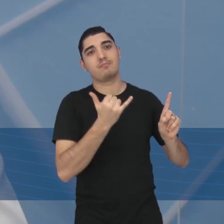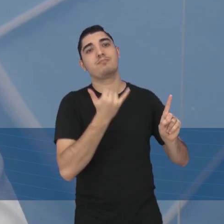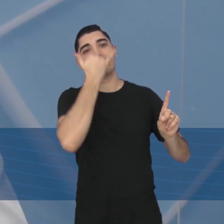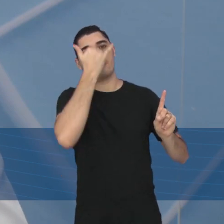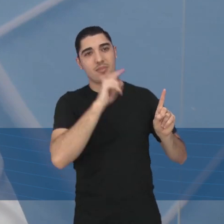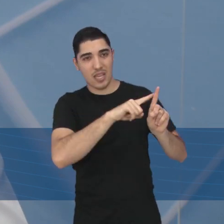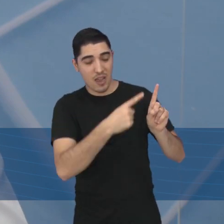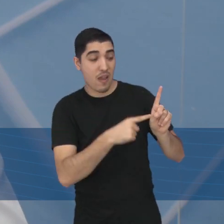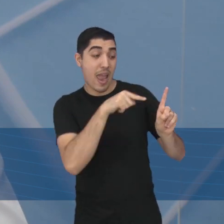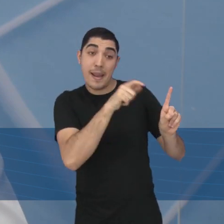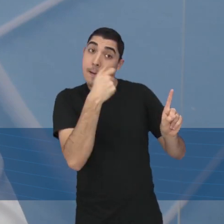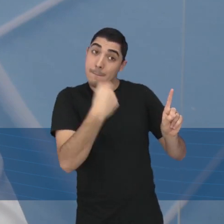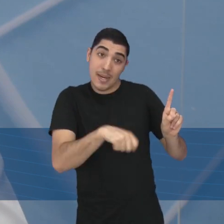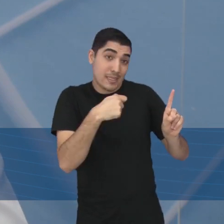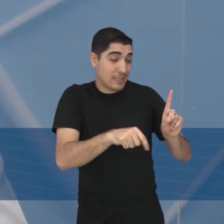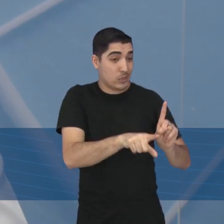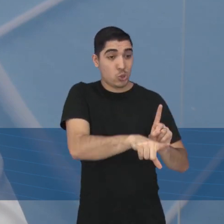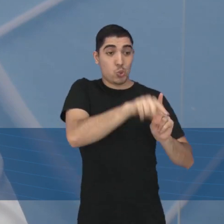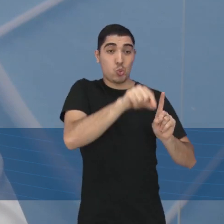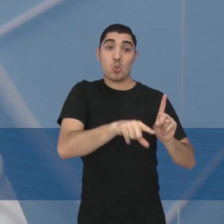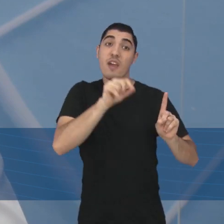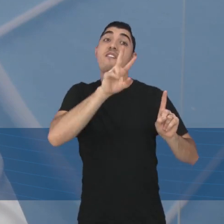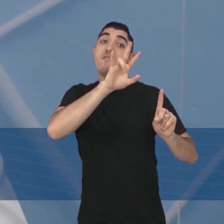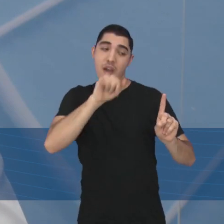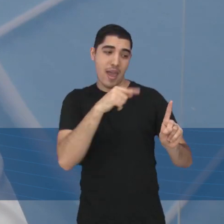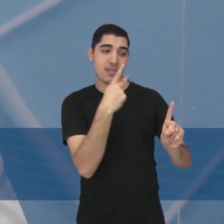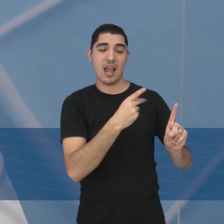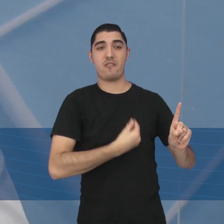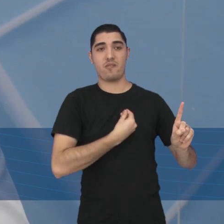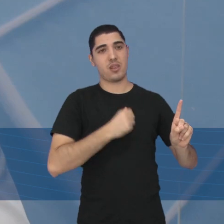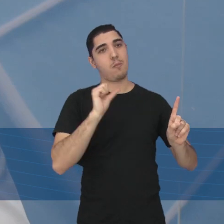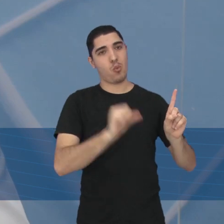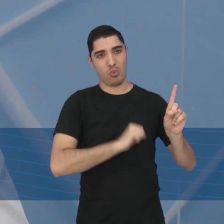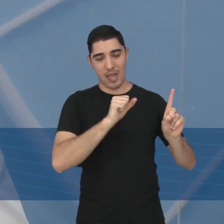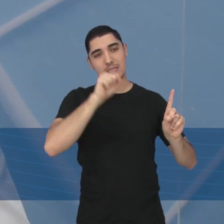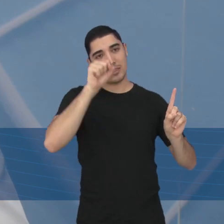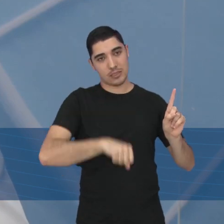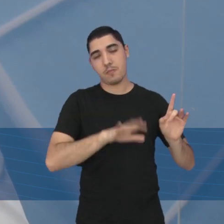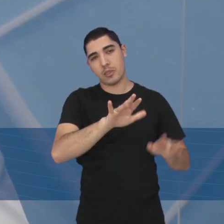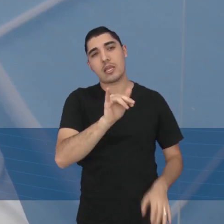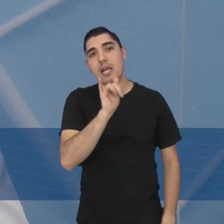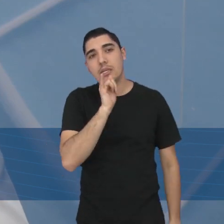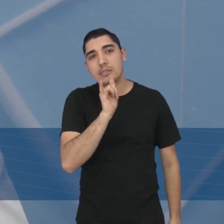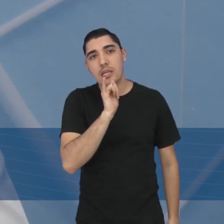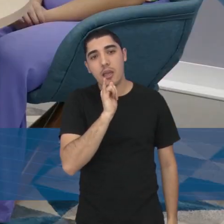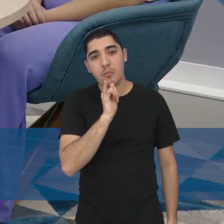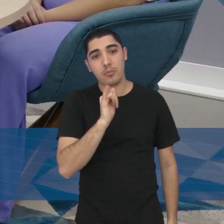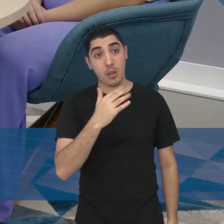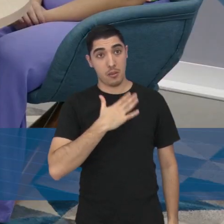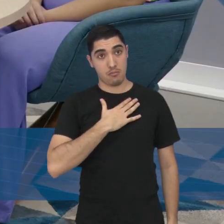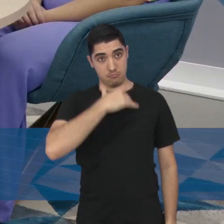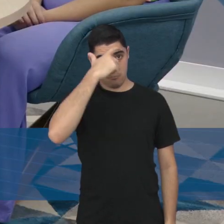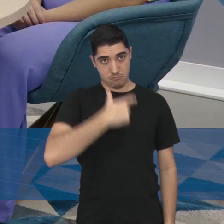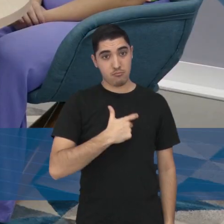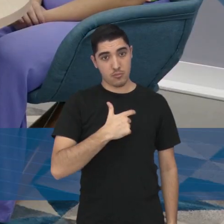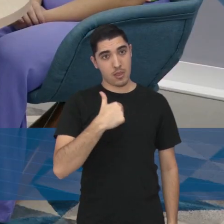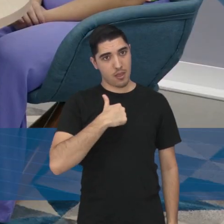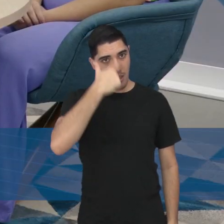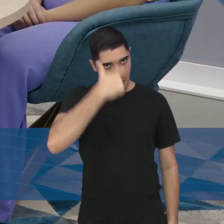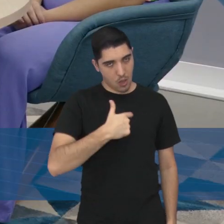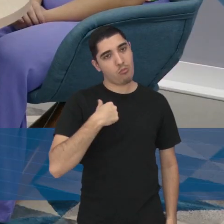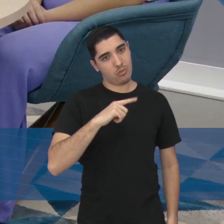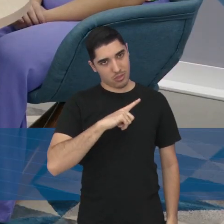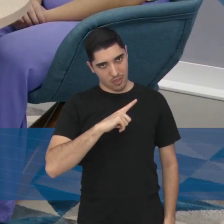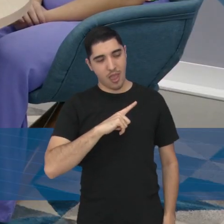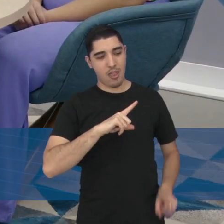fazer escolhas, e essas escolhas vão sim impactar no dia a dia dela. Para te dar um exemplo, eu posso te dar um exemplo meu, eu sou